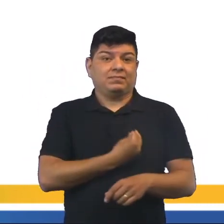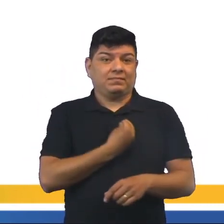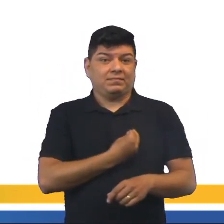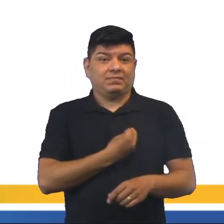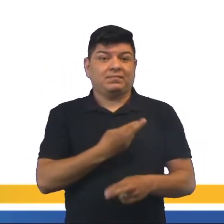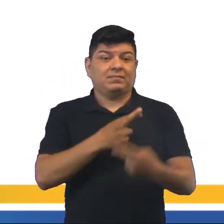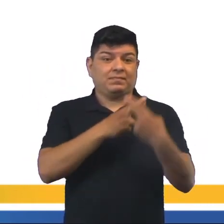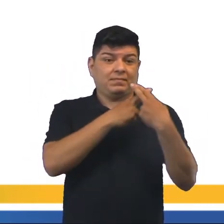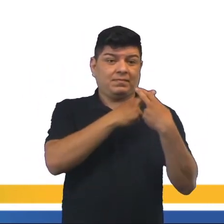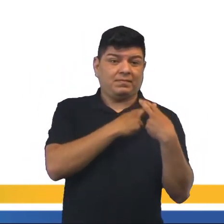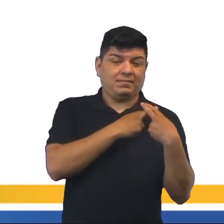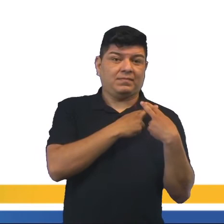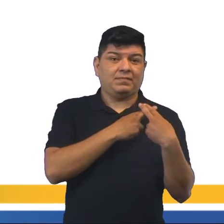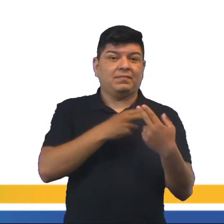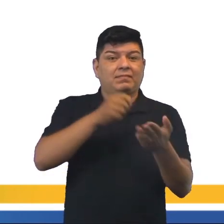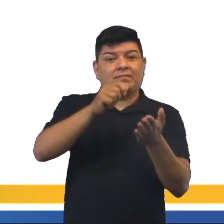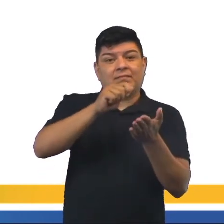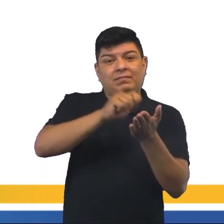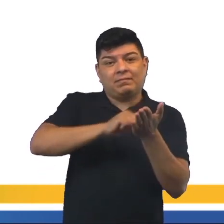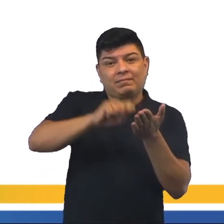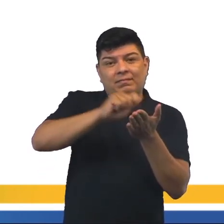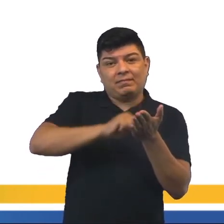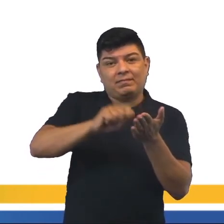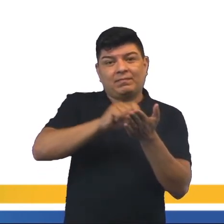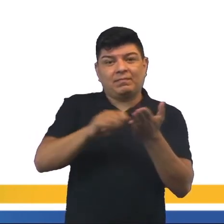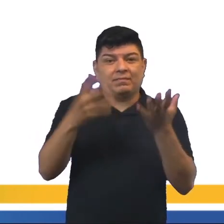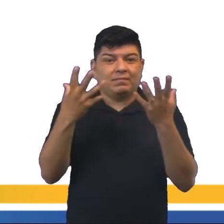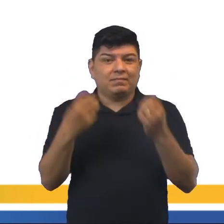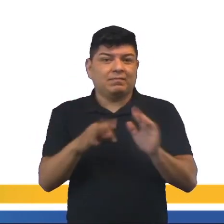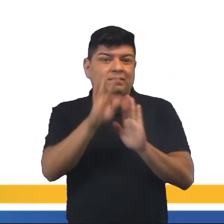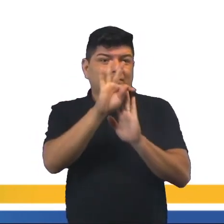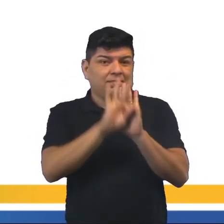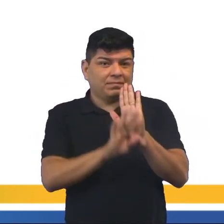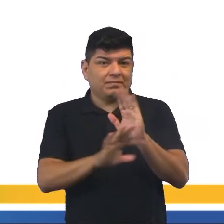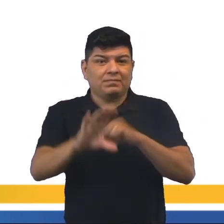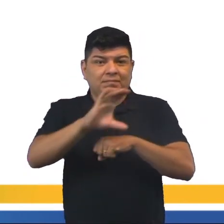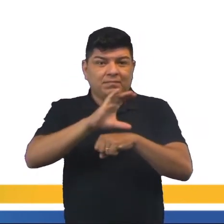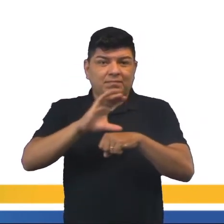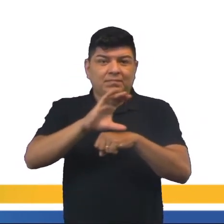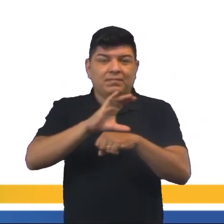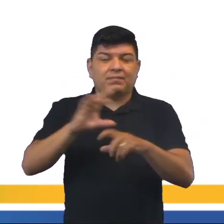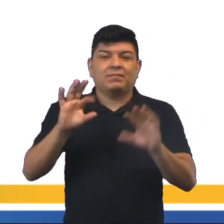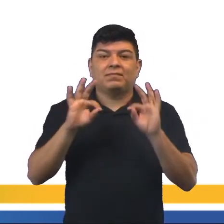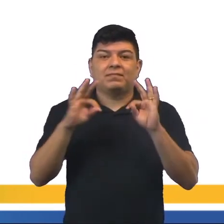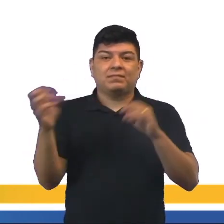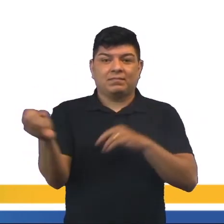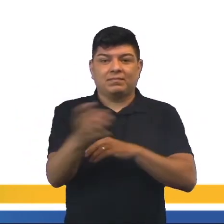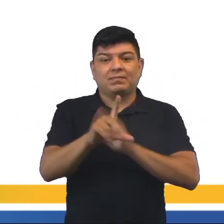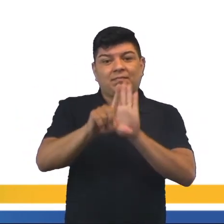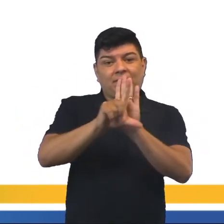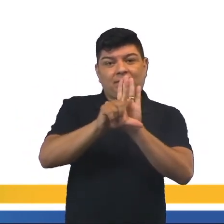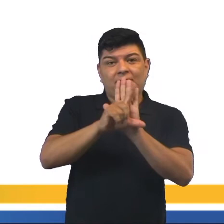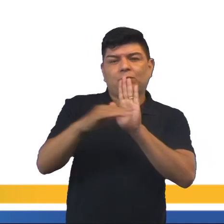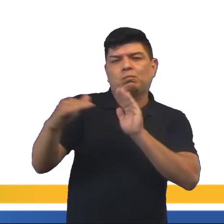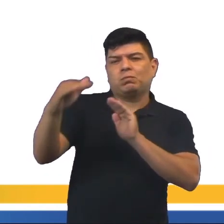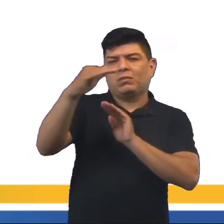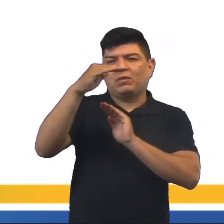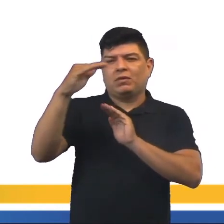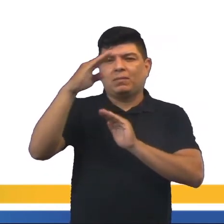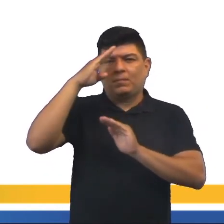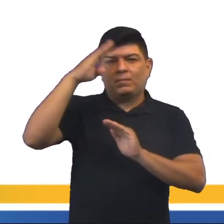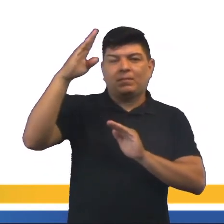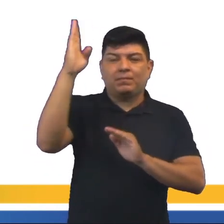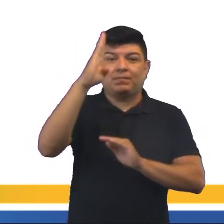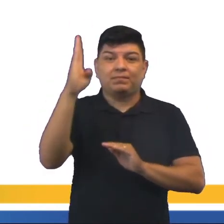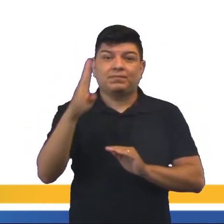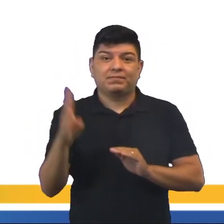a responsabilidade de redigir e aprovar o texto constitucional, dando corpo à nova lei suprema e fundamental do